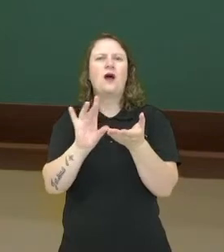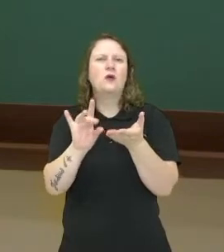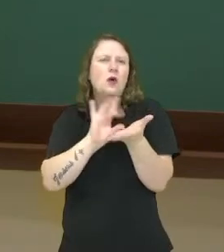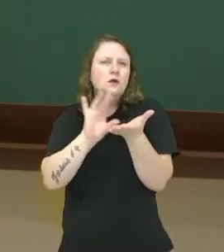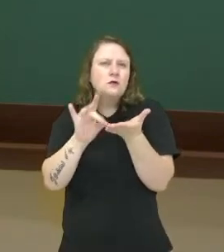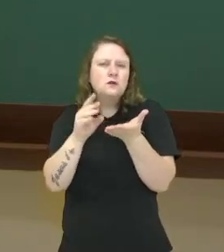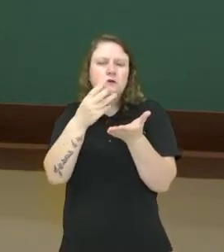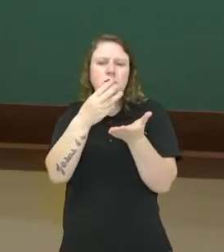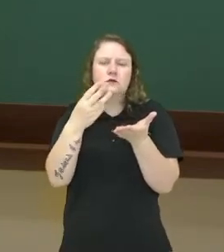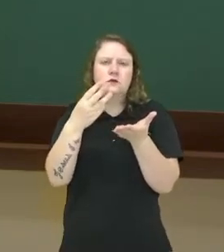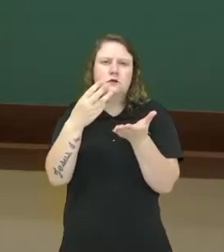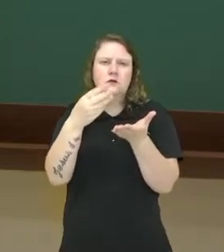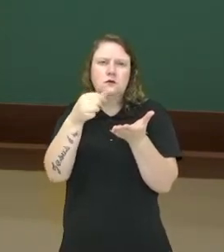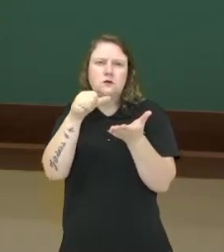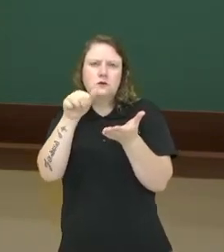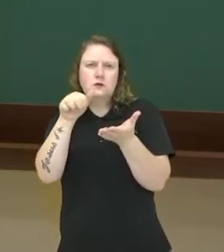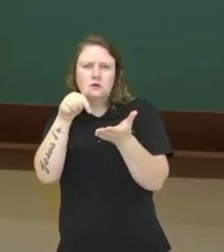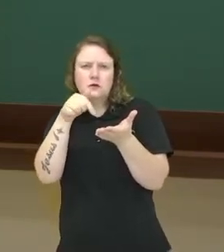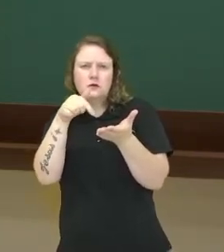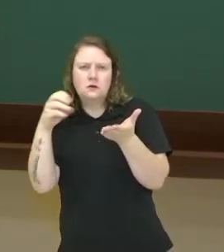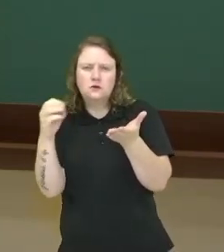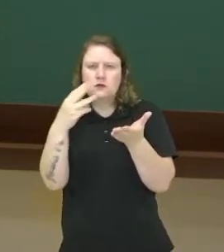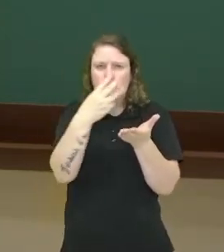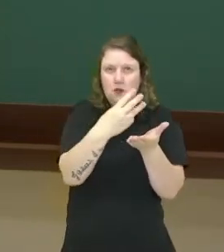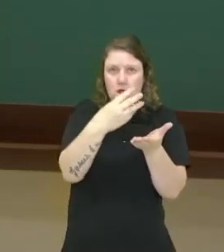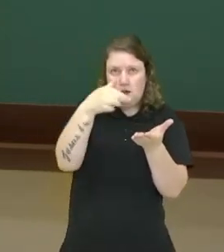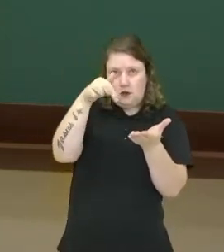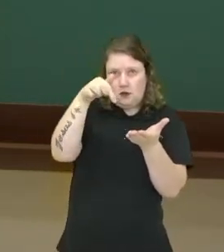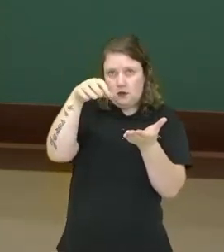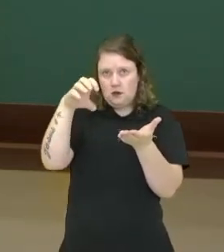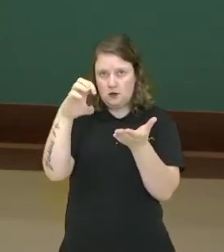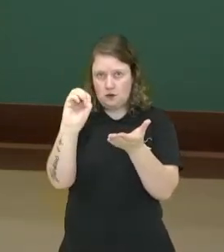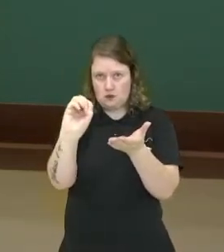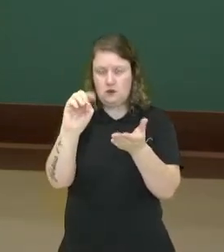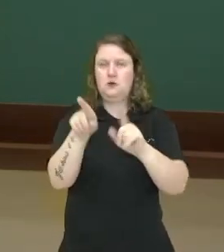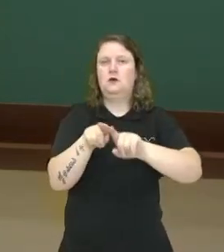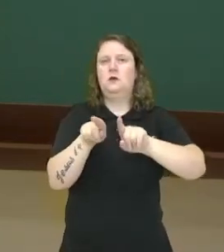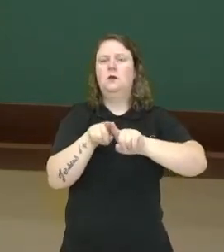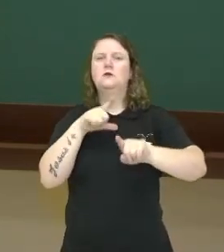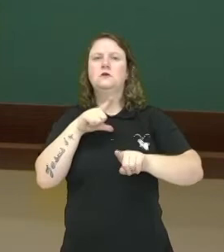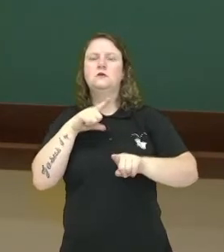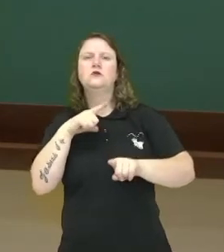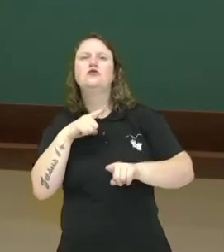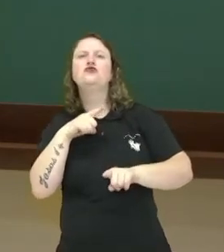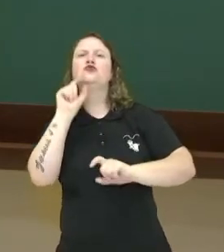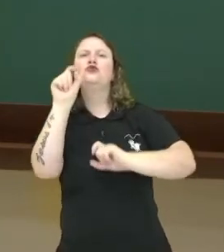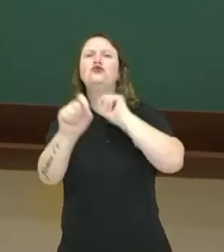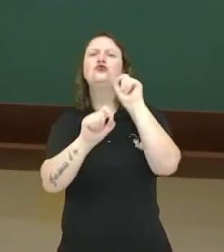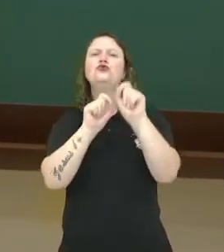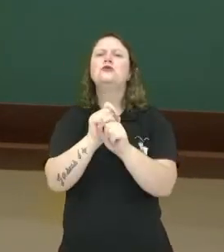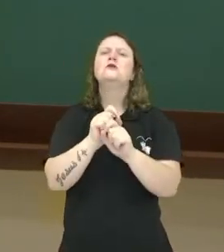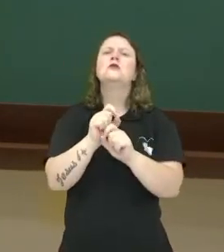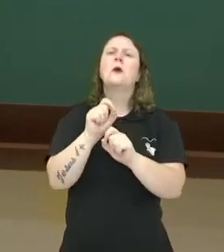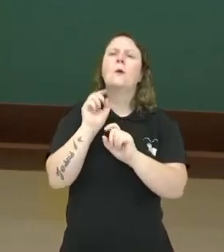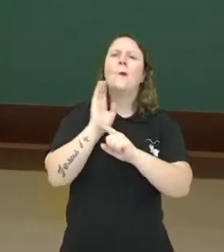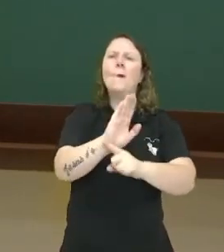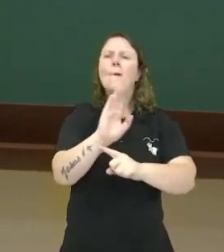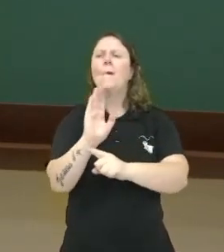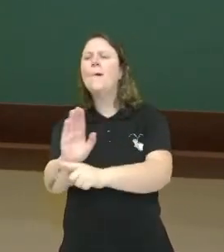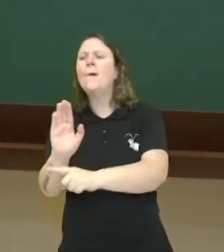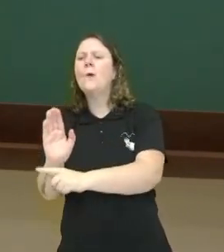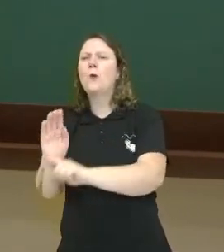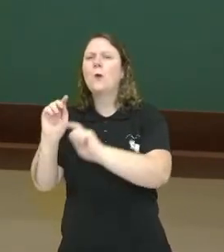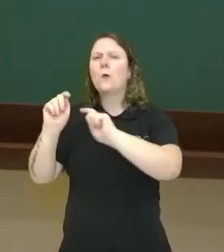da lei daquele país, né, que acaba integrando toda essa área e possibilitando, então, que